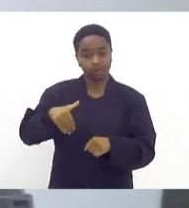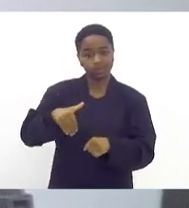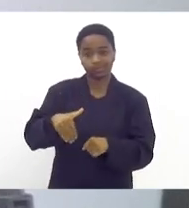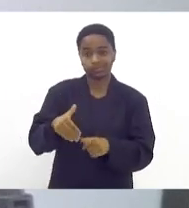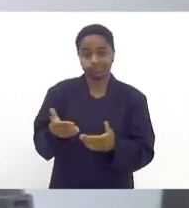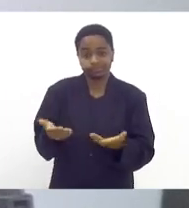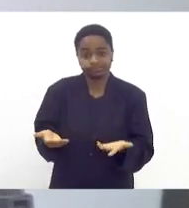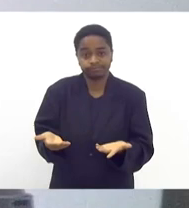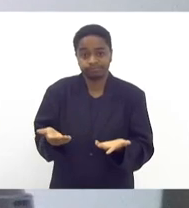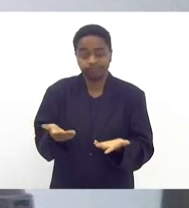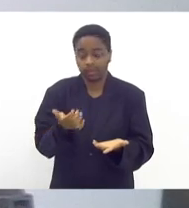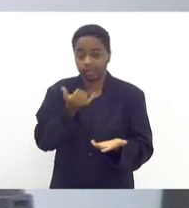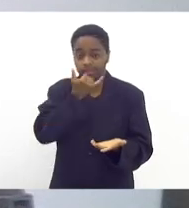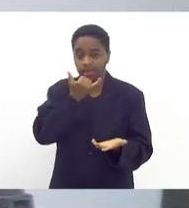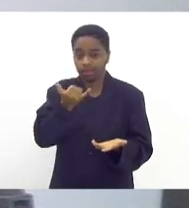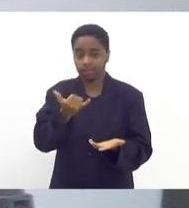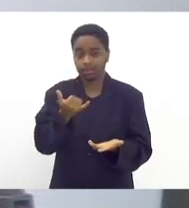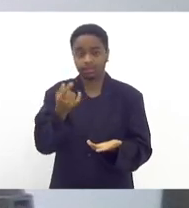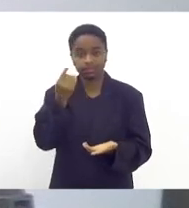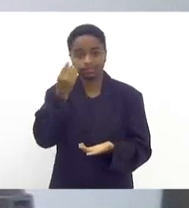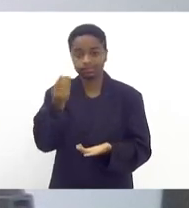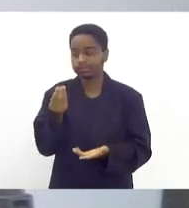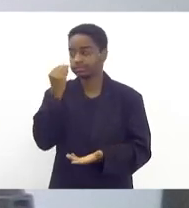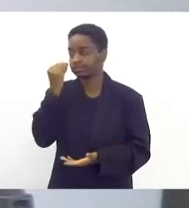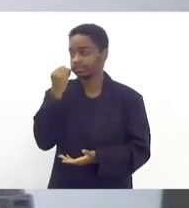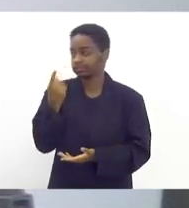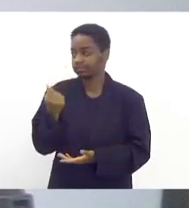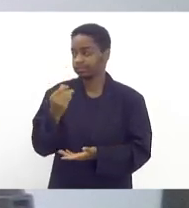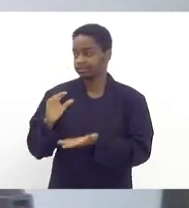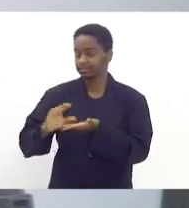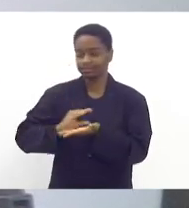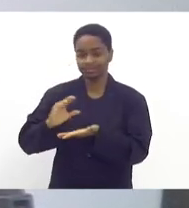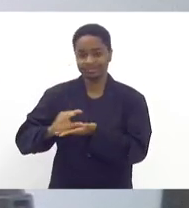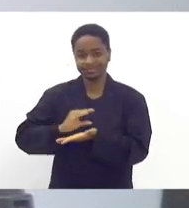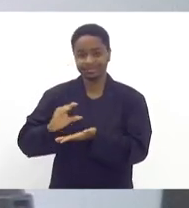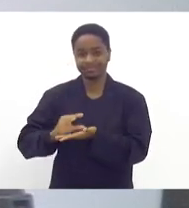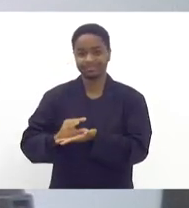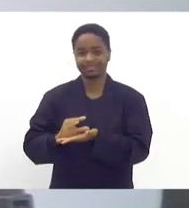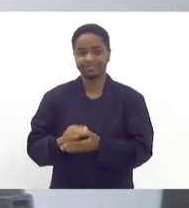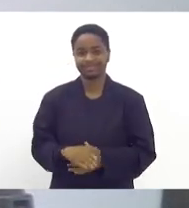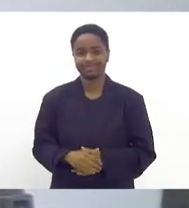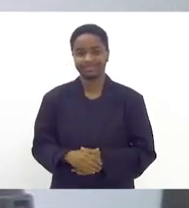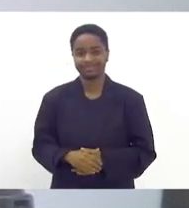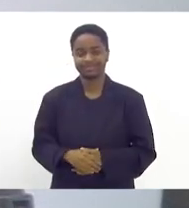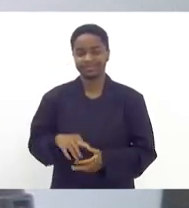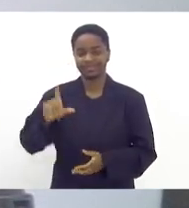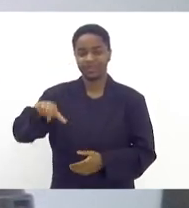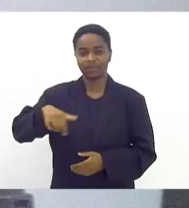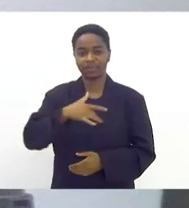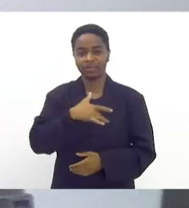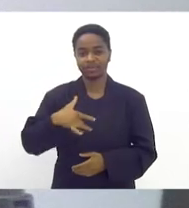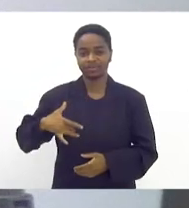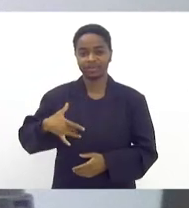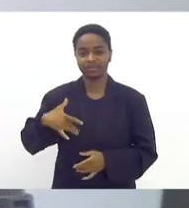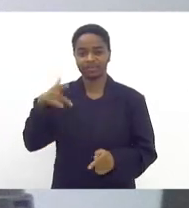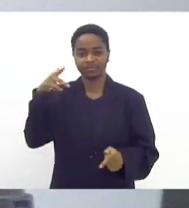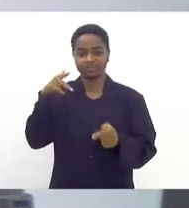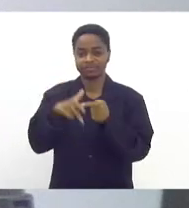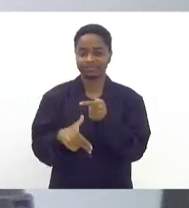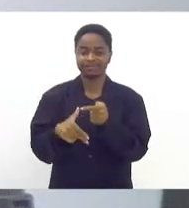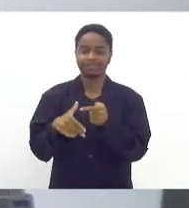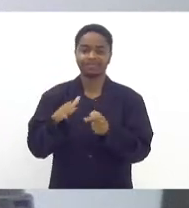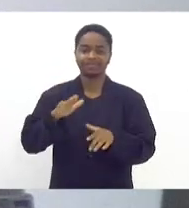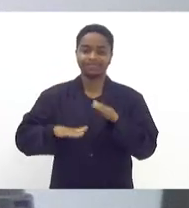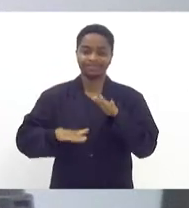nada para ter mais lucro para ter mais lucro os planos de saúde corta às